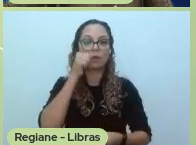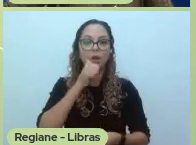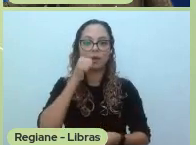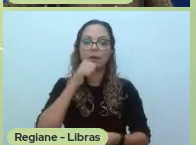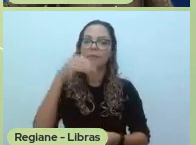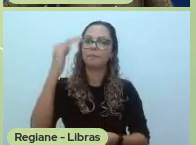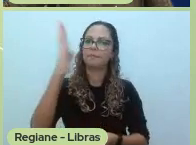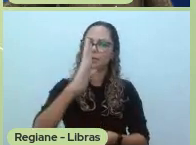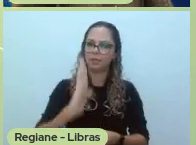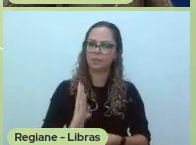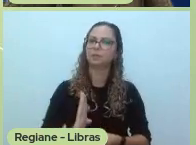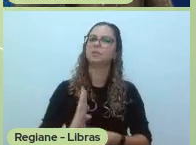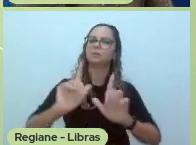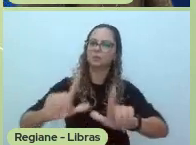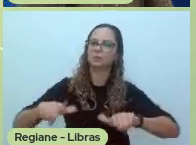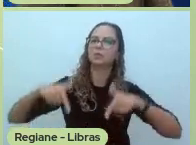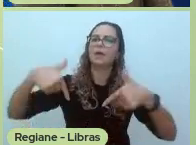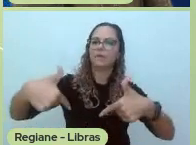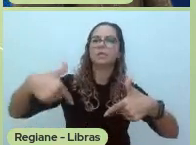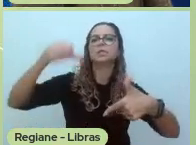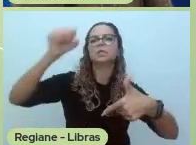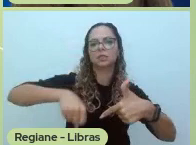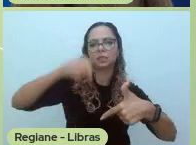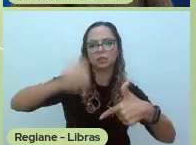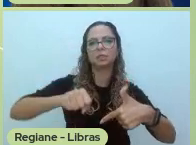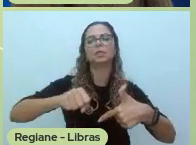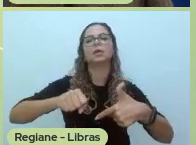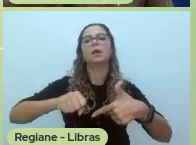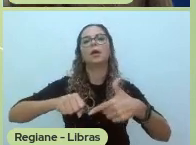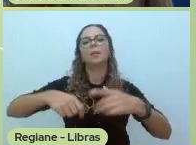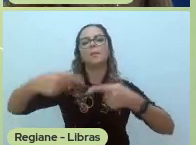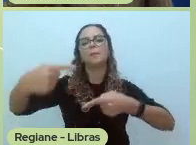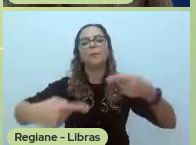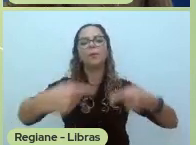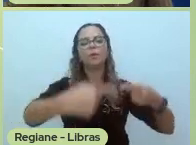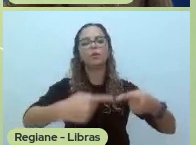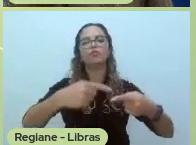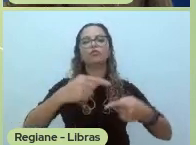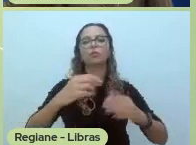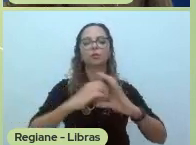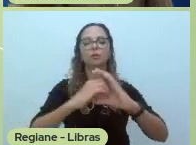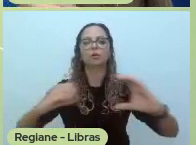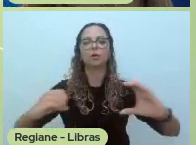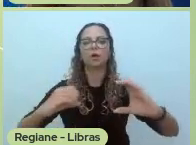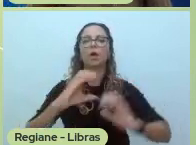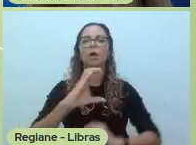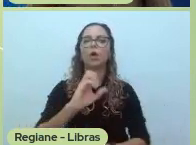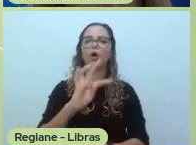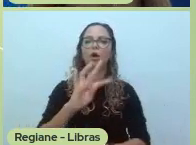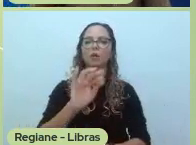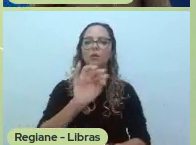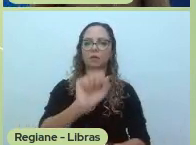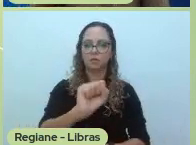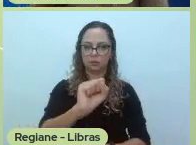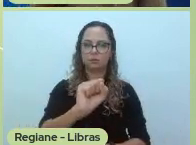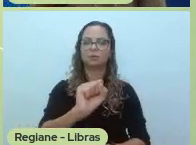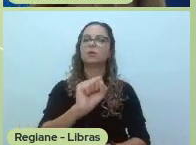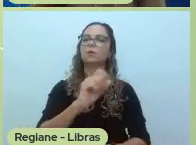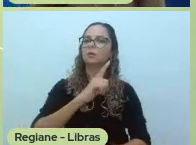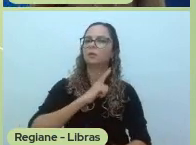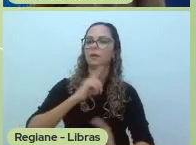a política de cotas afirmativas, mas como um instrumento temporário para corrigir